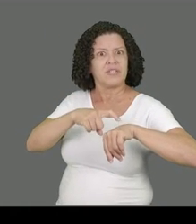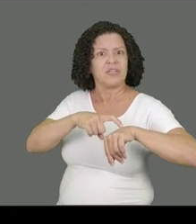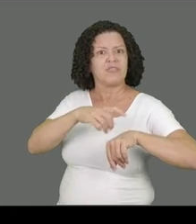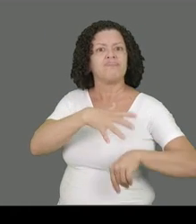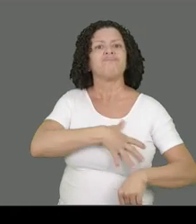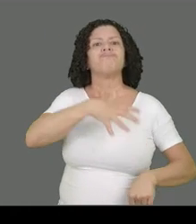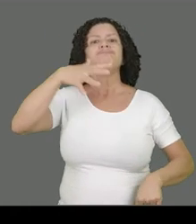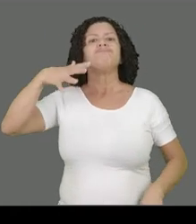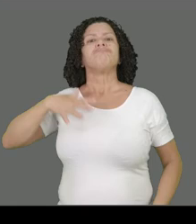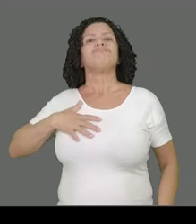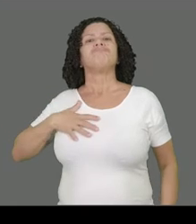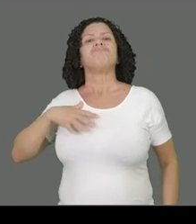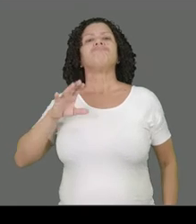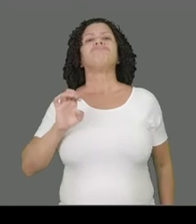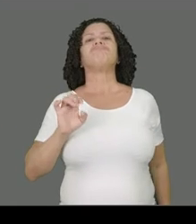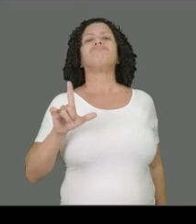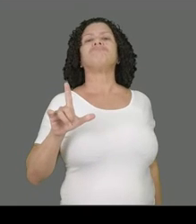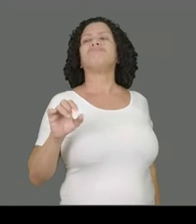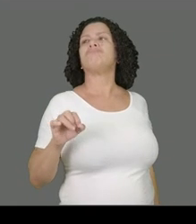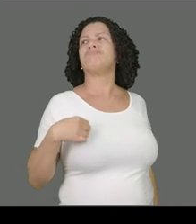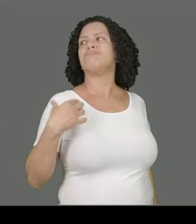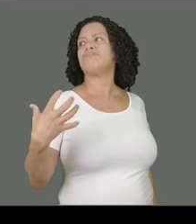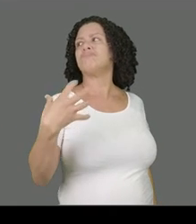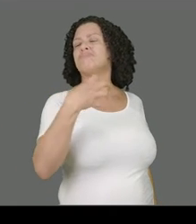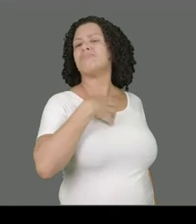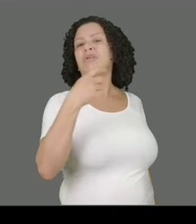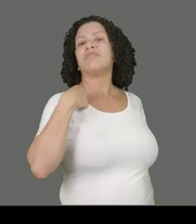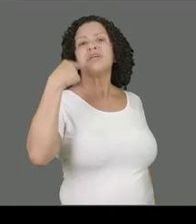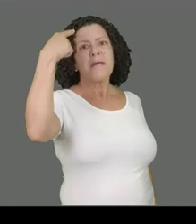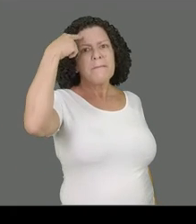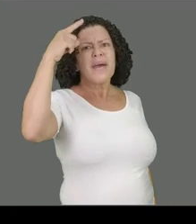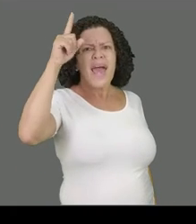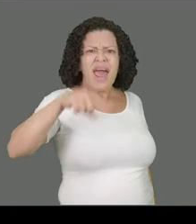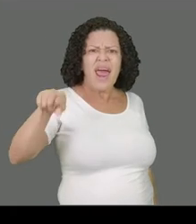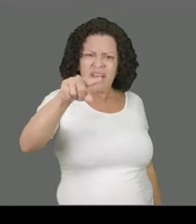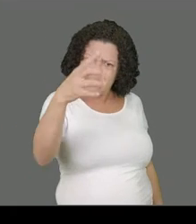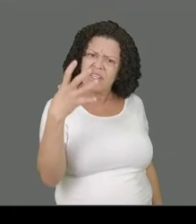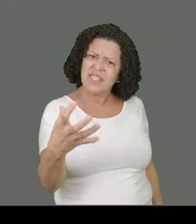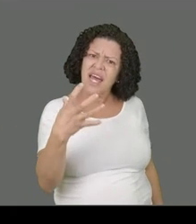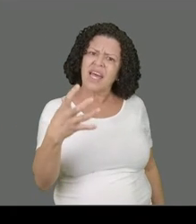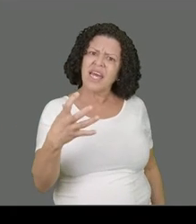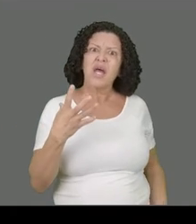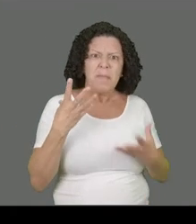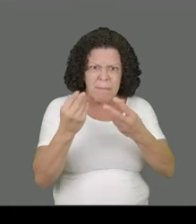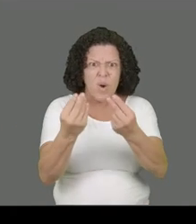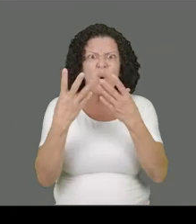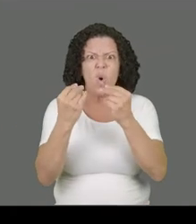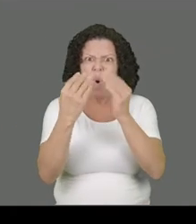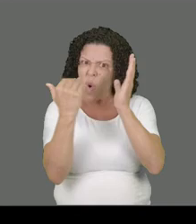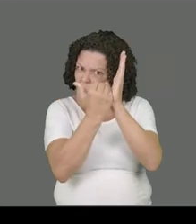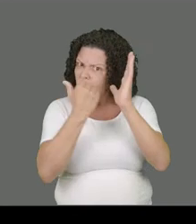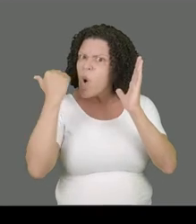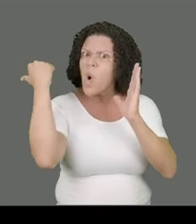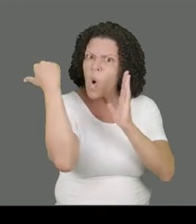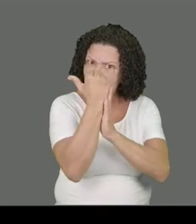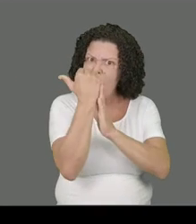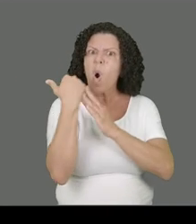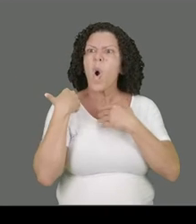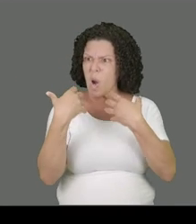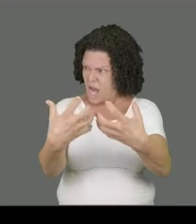momento, a ilusão do ego, naquela hora, faz com que a gente imagine que aquilo que a gente está querendo